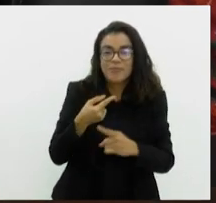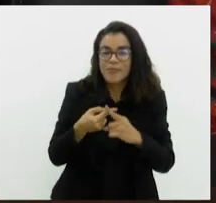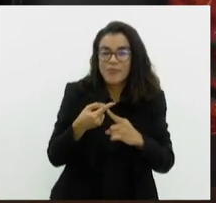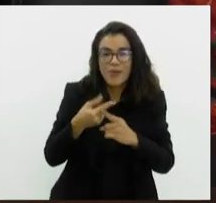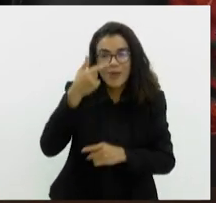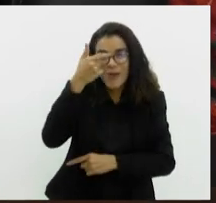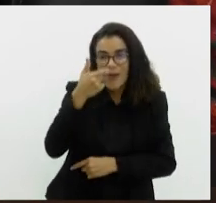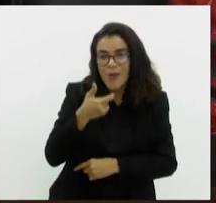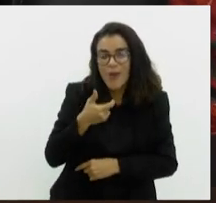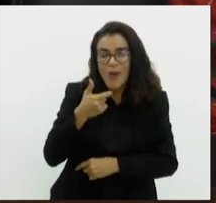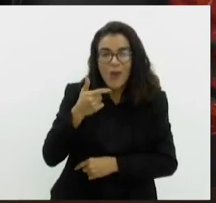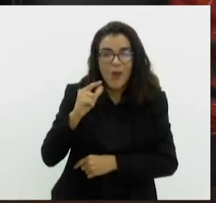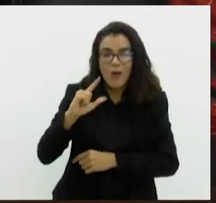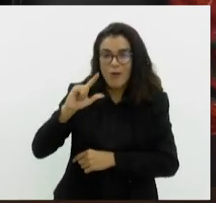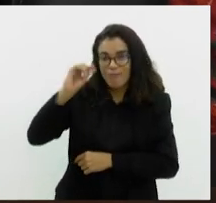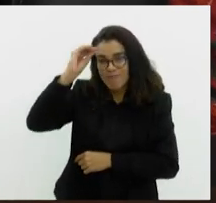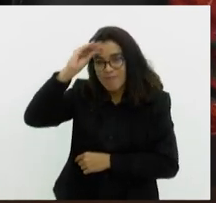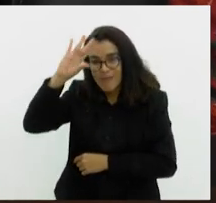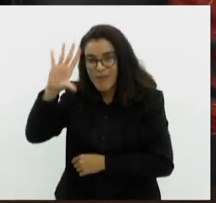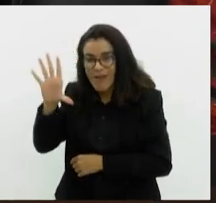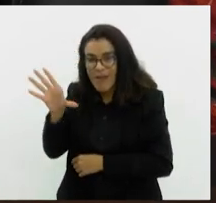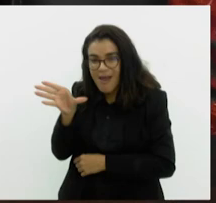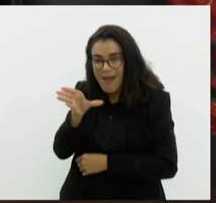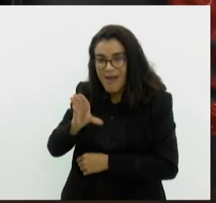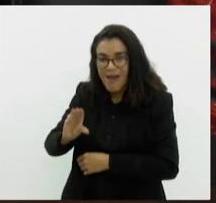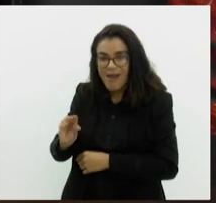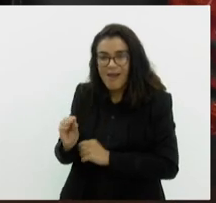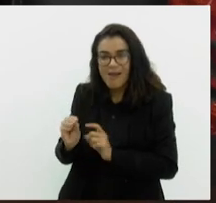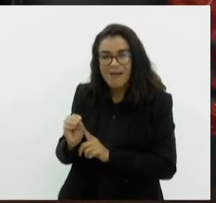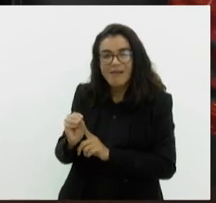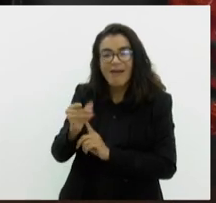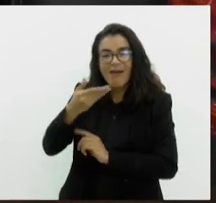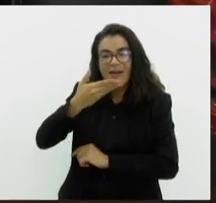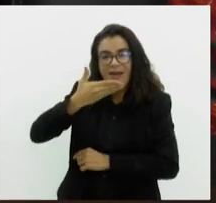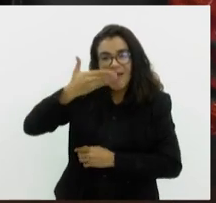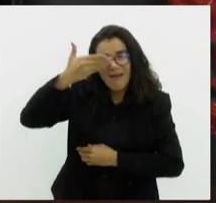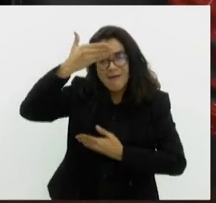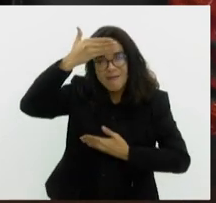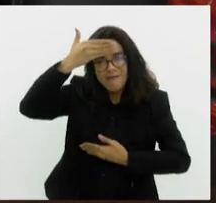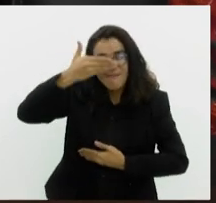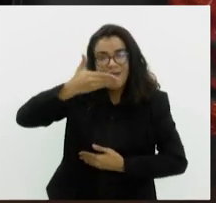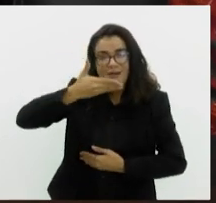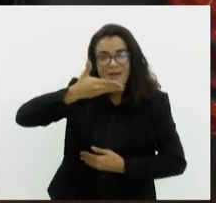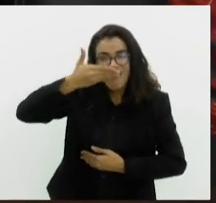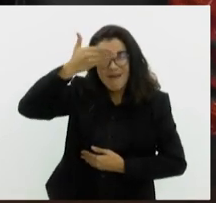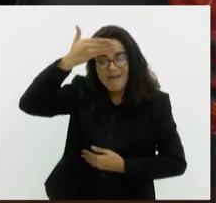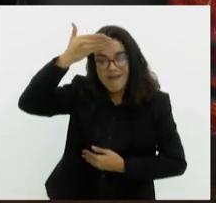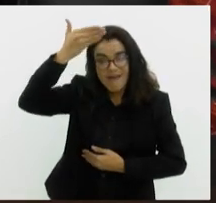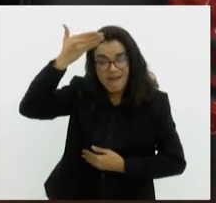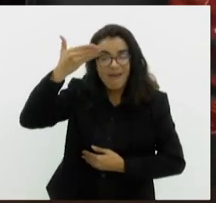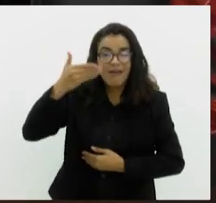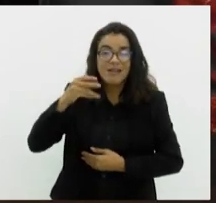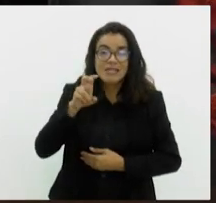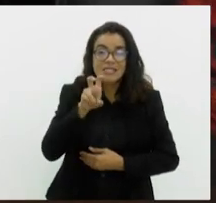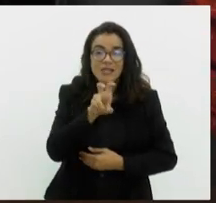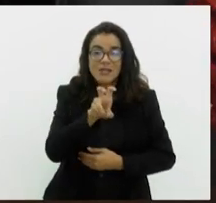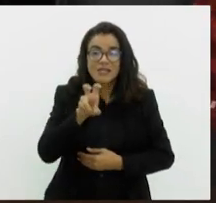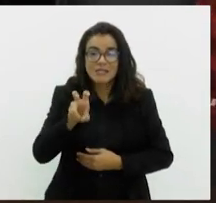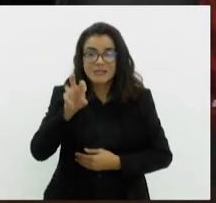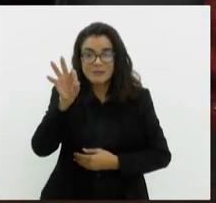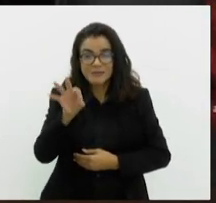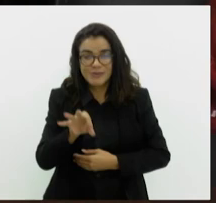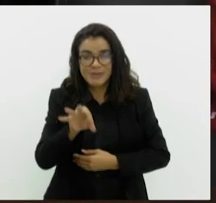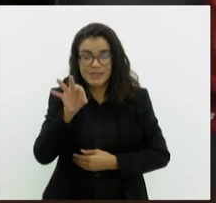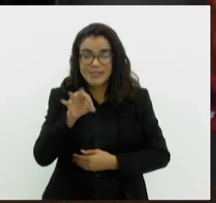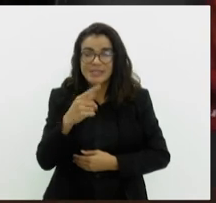minha parte africana, lamentavelmente, é marroquina, e eu tenho 55% de